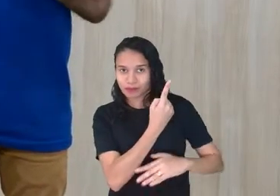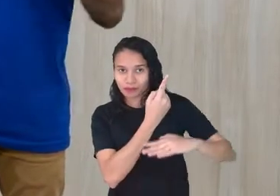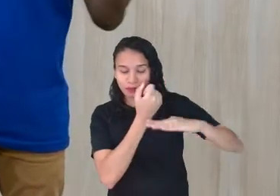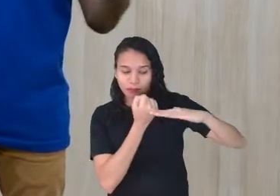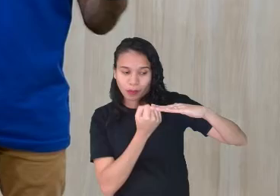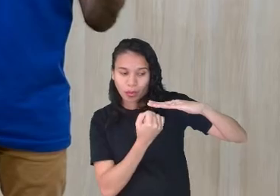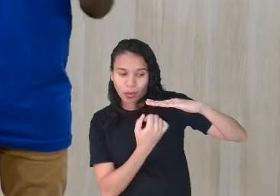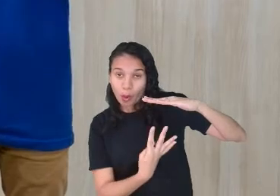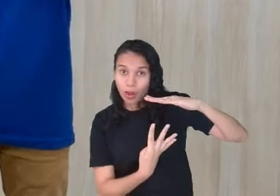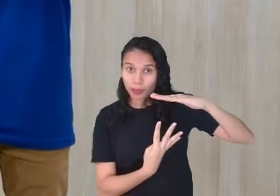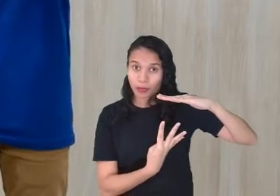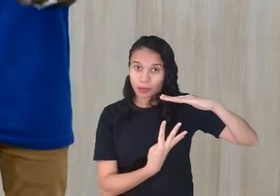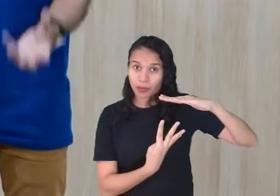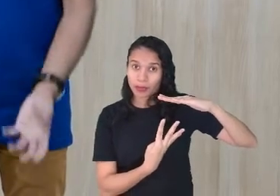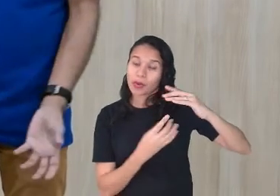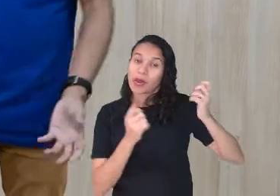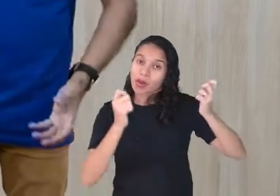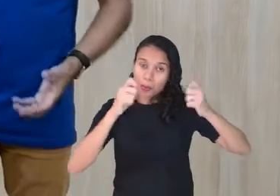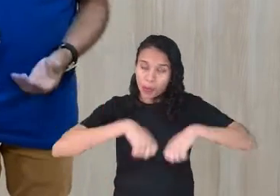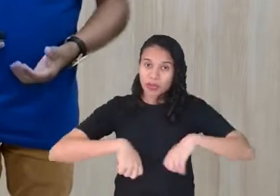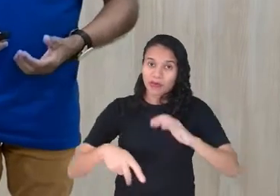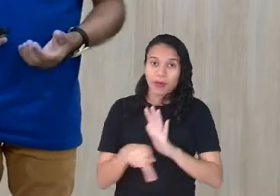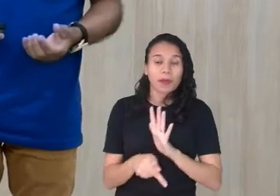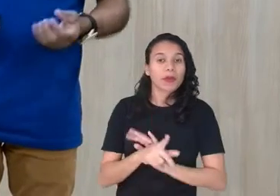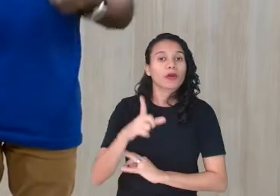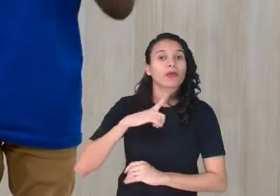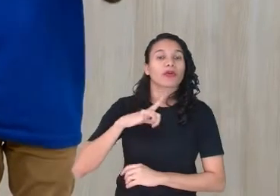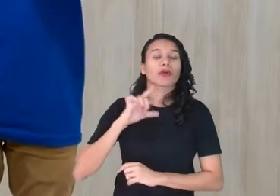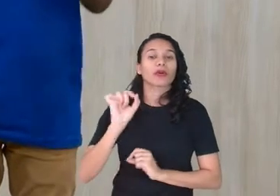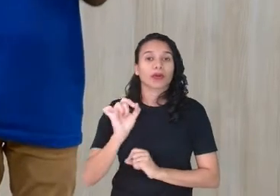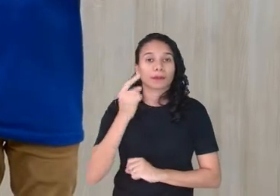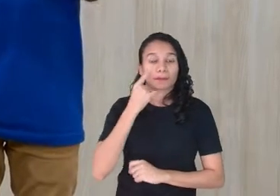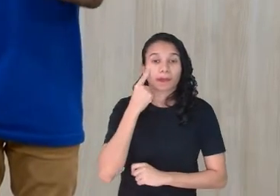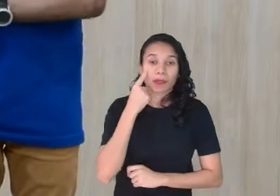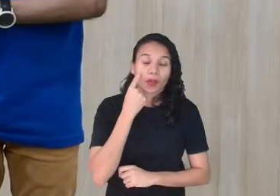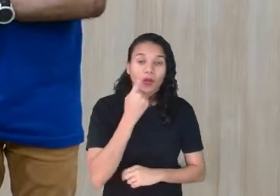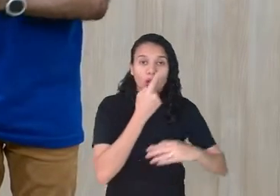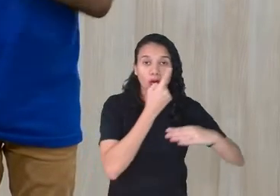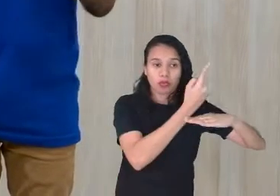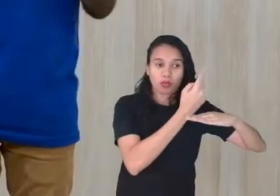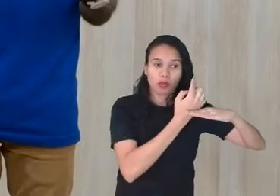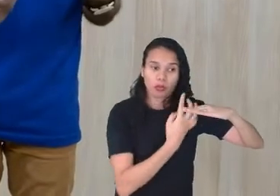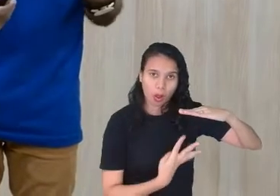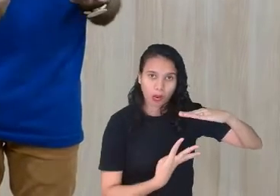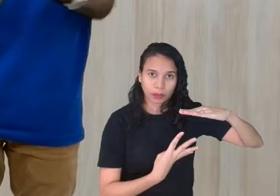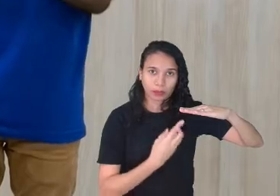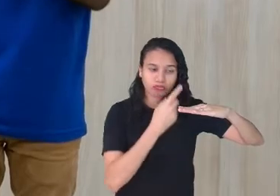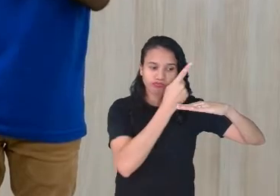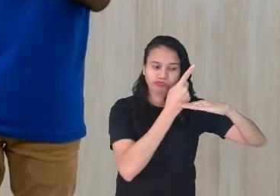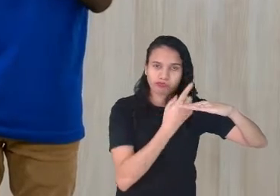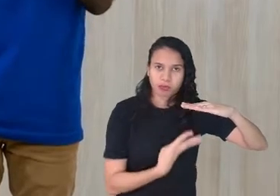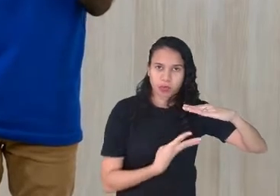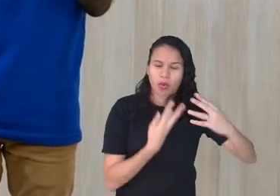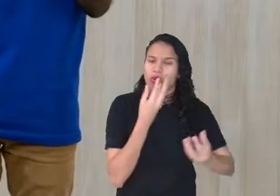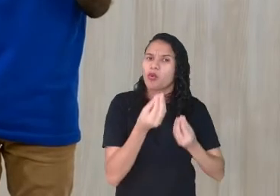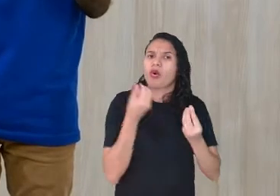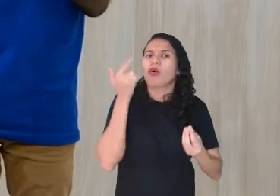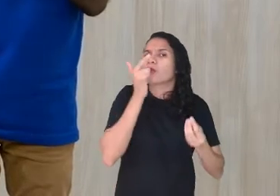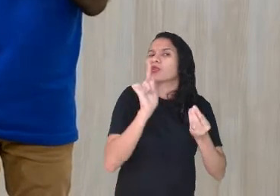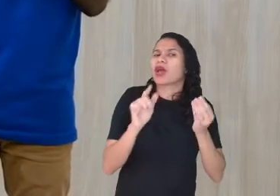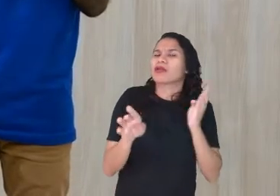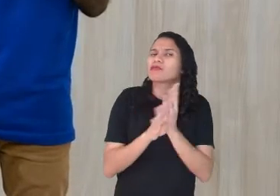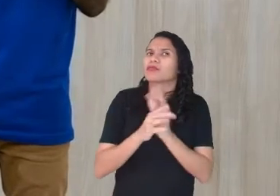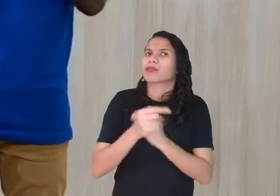são 4, desculpa, e os casos possíveis, que vai ter aí, ó, 1/4. Se eu tenho 1/4, como é que eu chego em 25%, professor? Eu